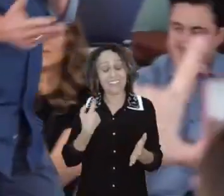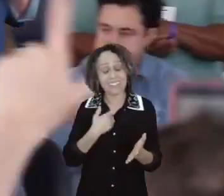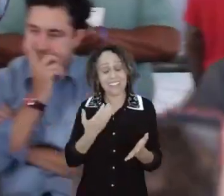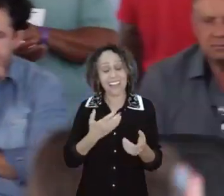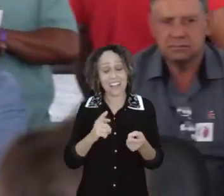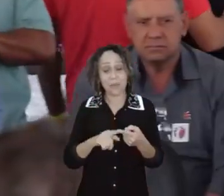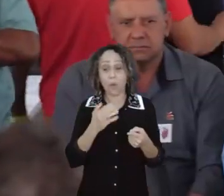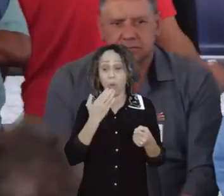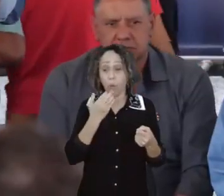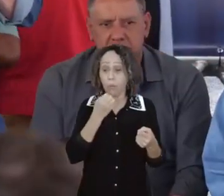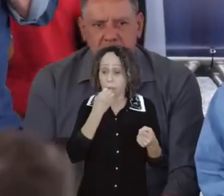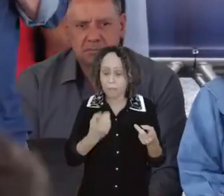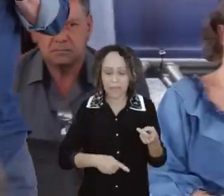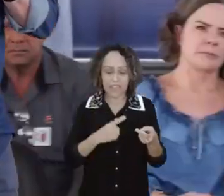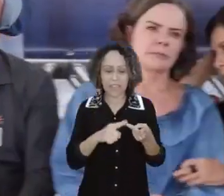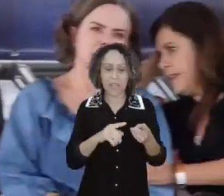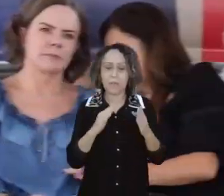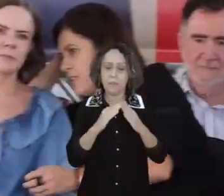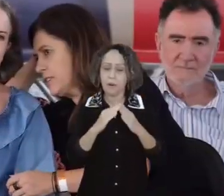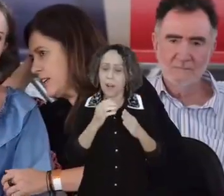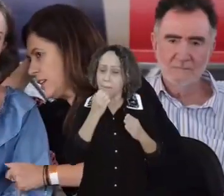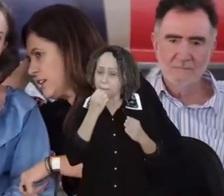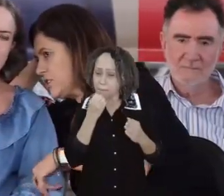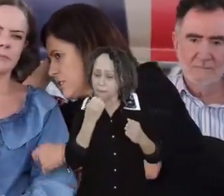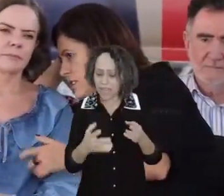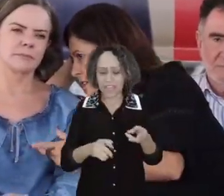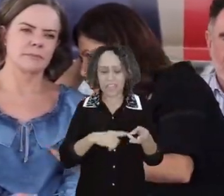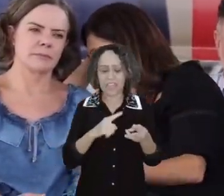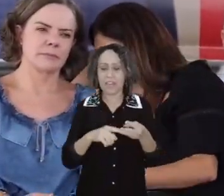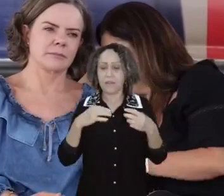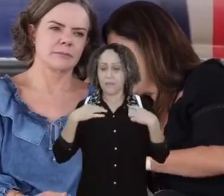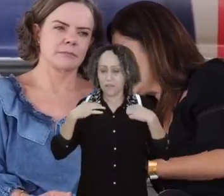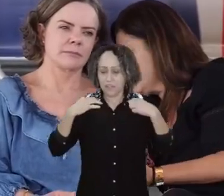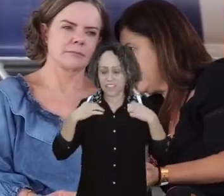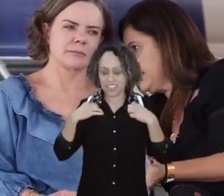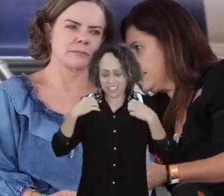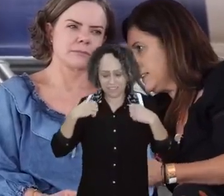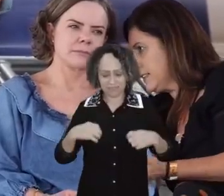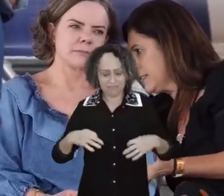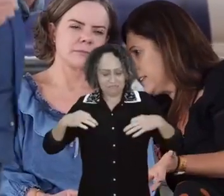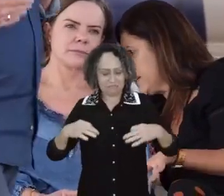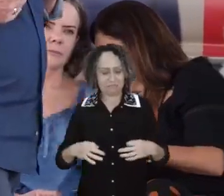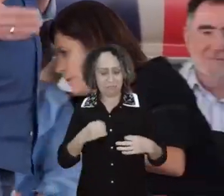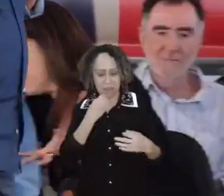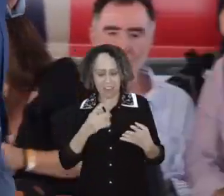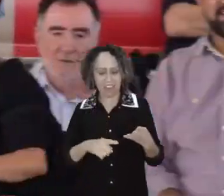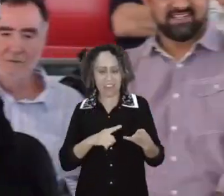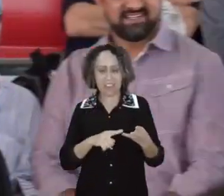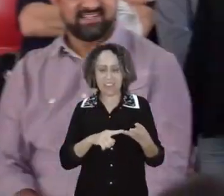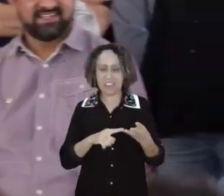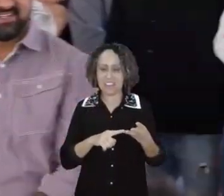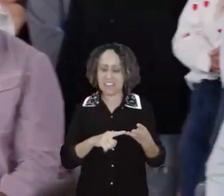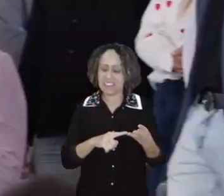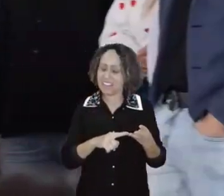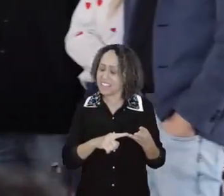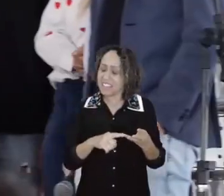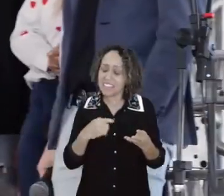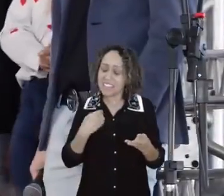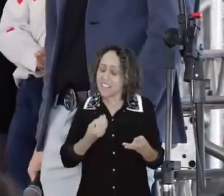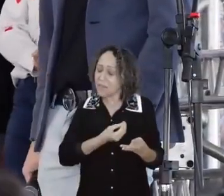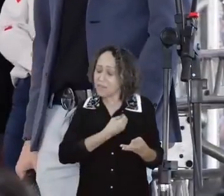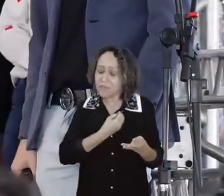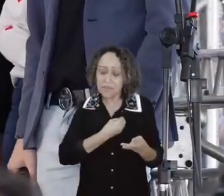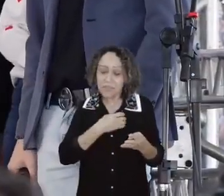quer ganhar bem e a gente quer morar decentemente. Olha, por que que a gente não pode ter as coisas que